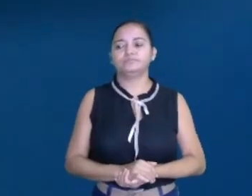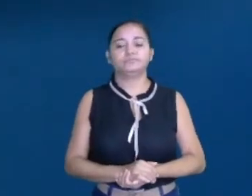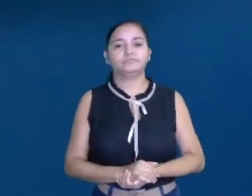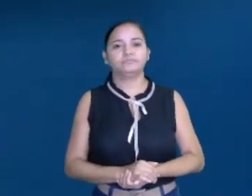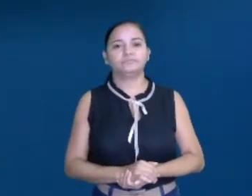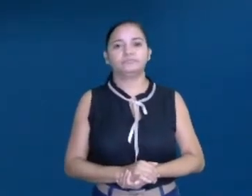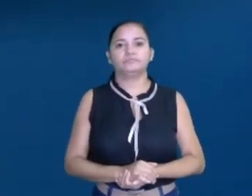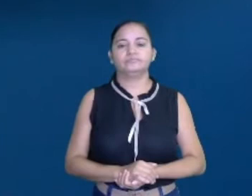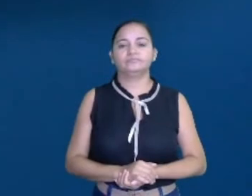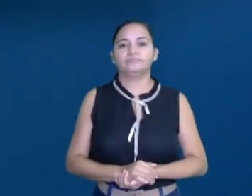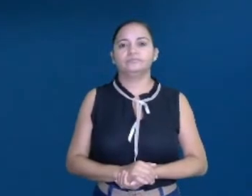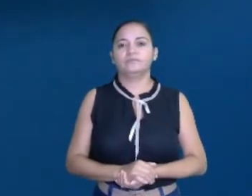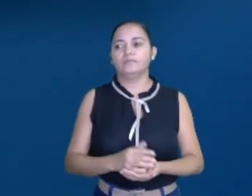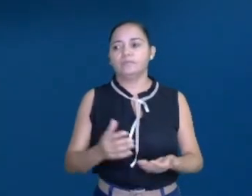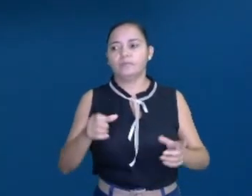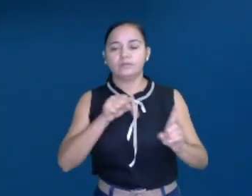agregado